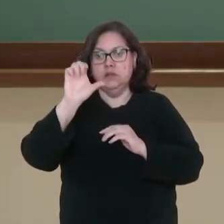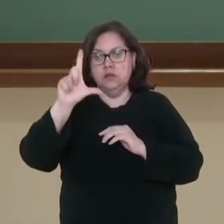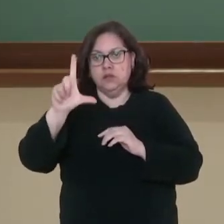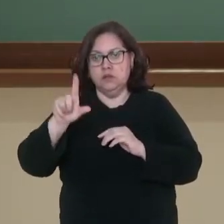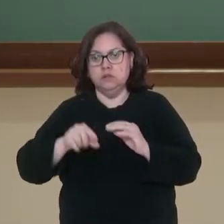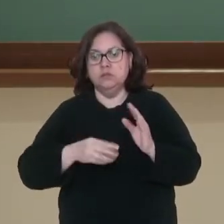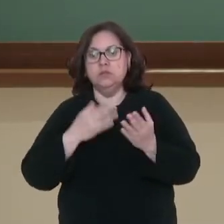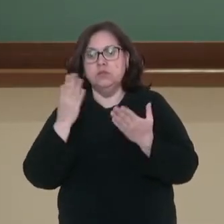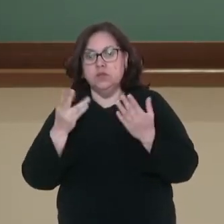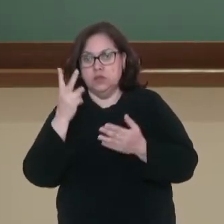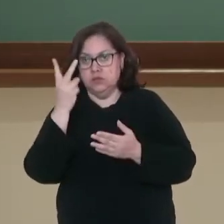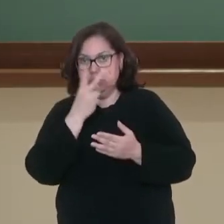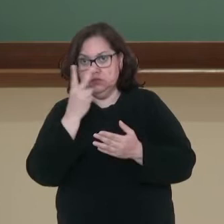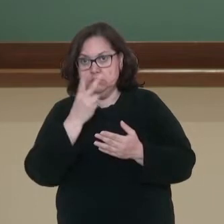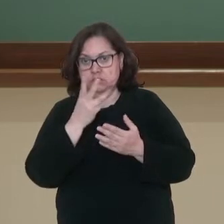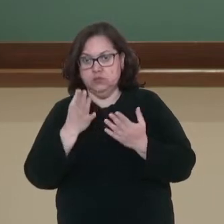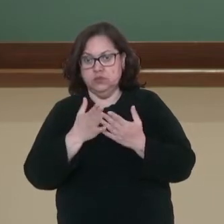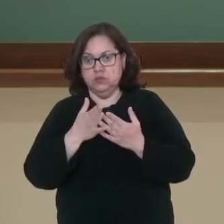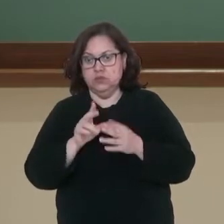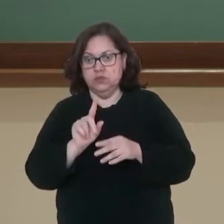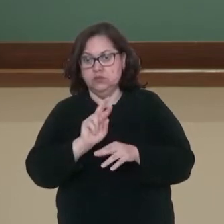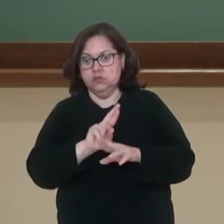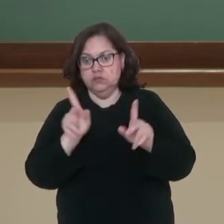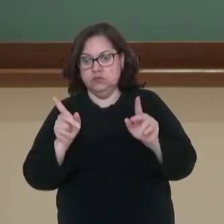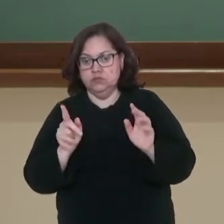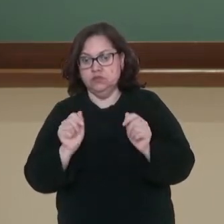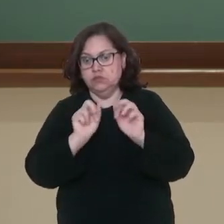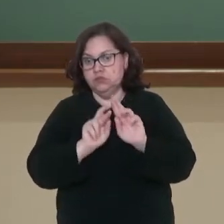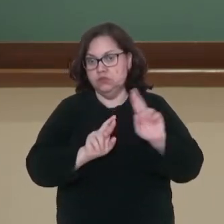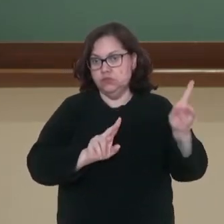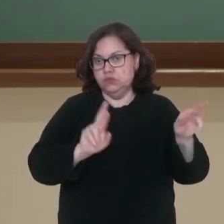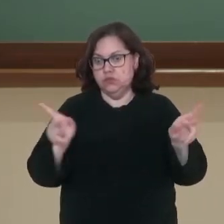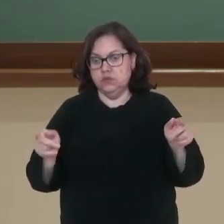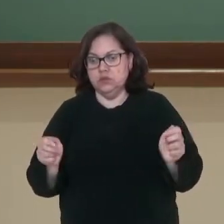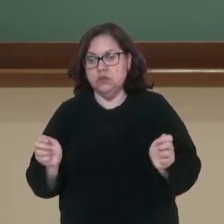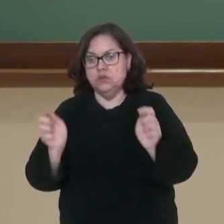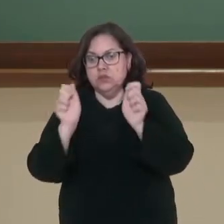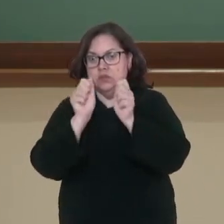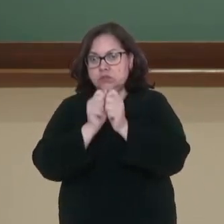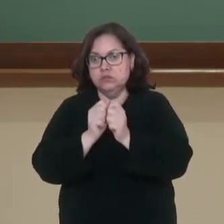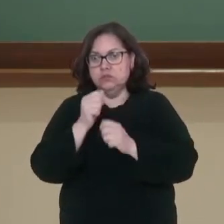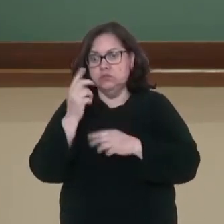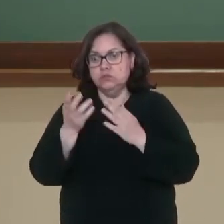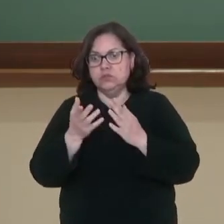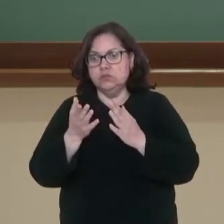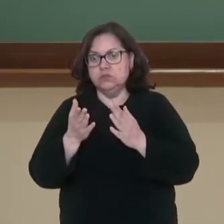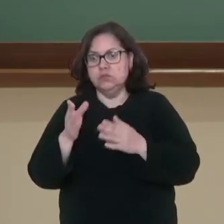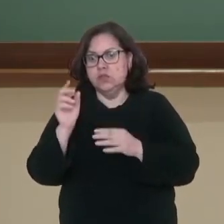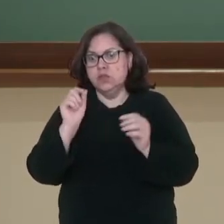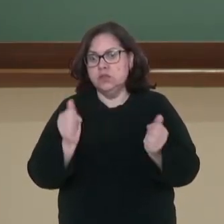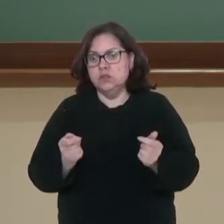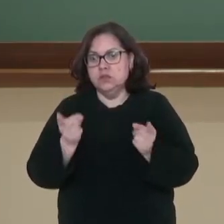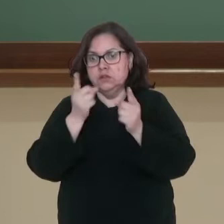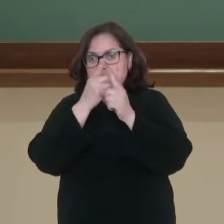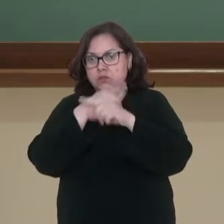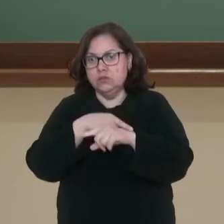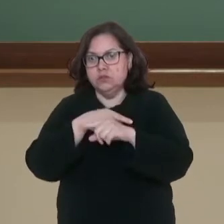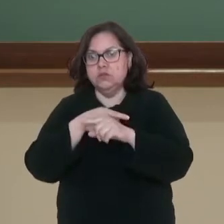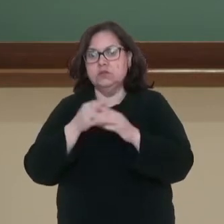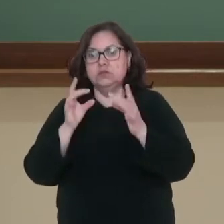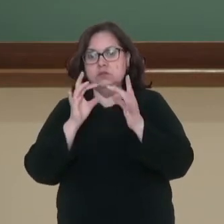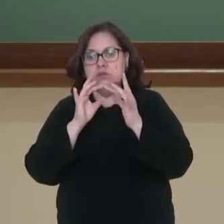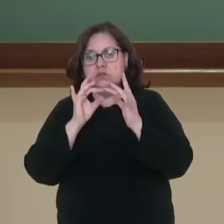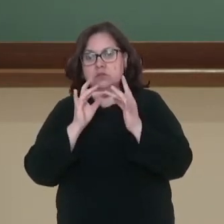situação em que os genes diferentes estão em cromossomos diferentes e no linkage, na ligação gênica, os